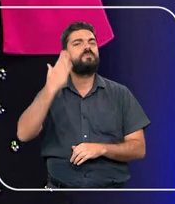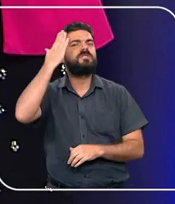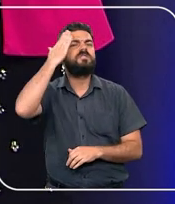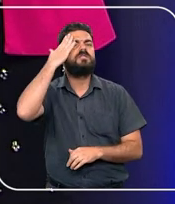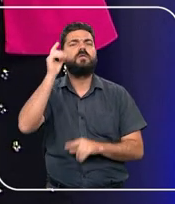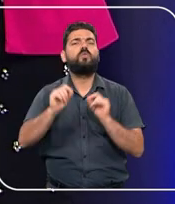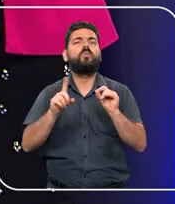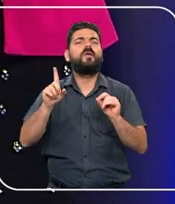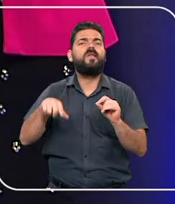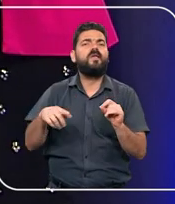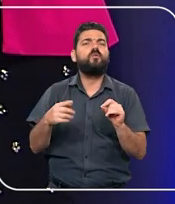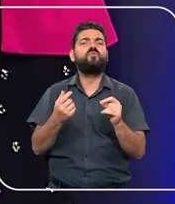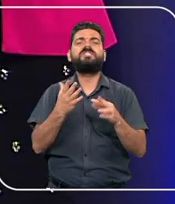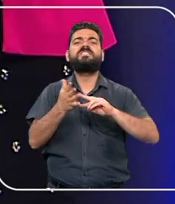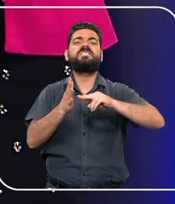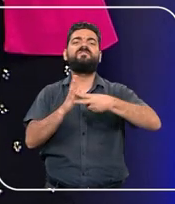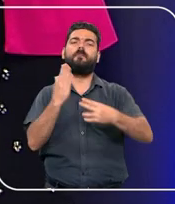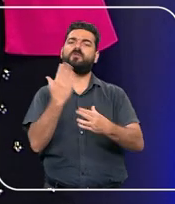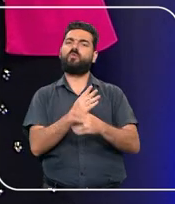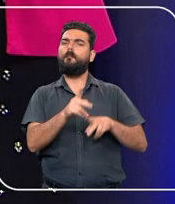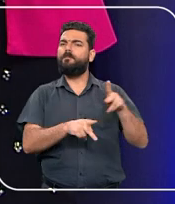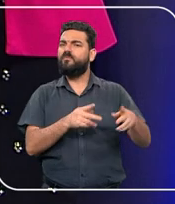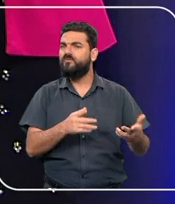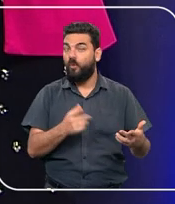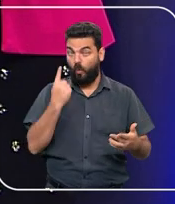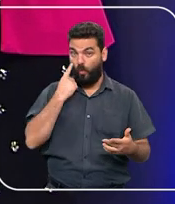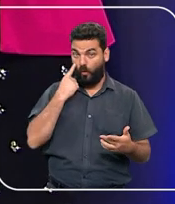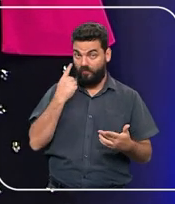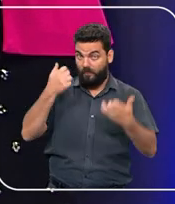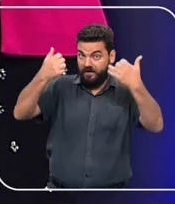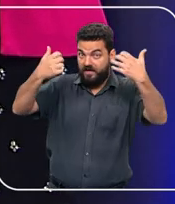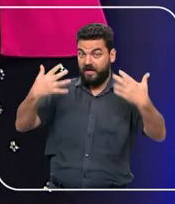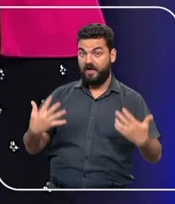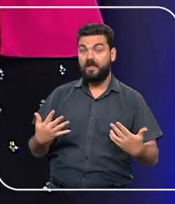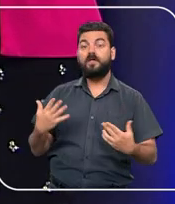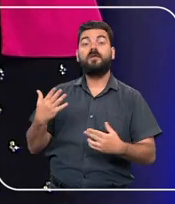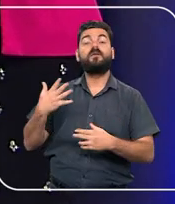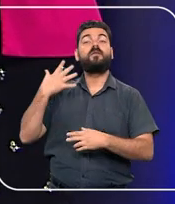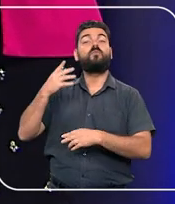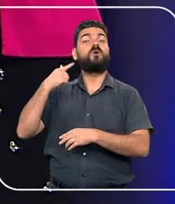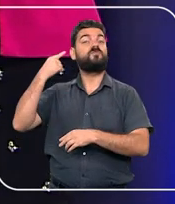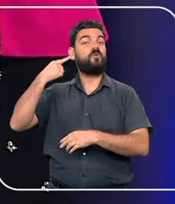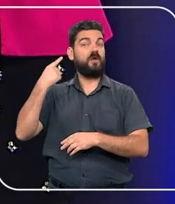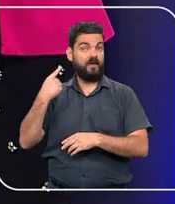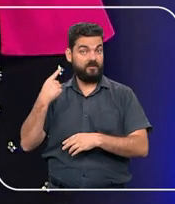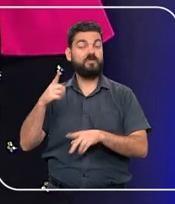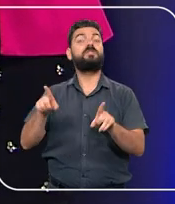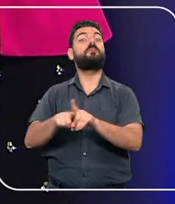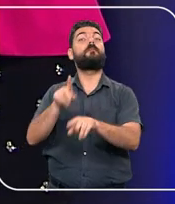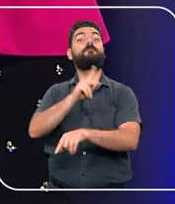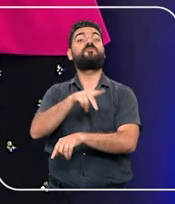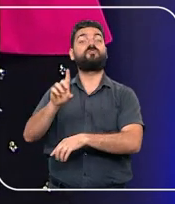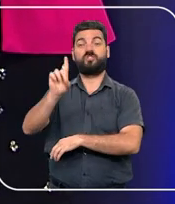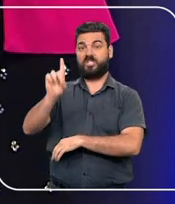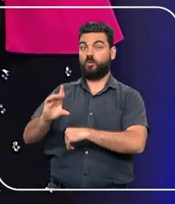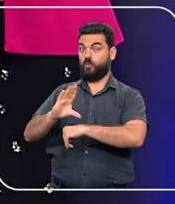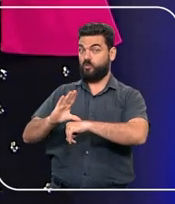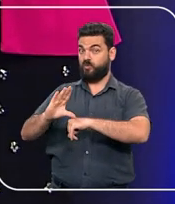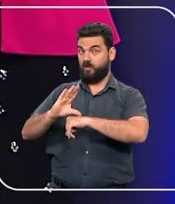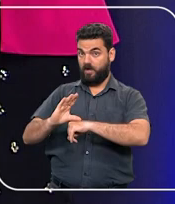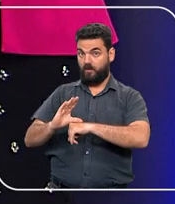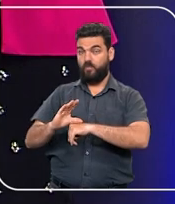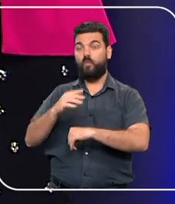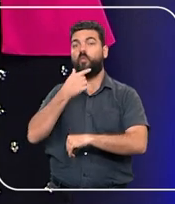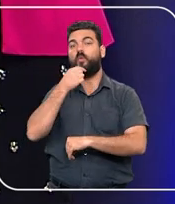e pra gente entender melhor o que é uma ação popular vamos conferir agora a explicação do advogado e professor de